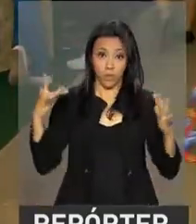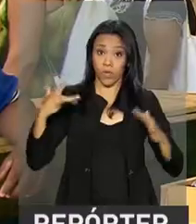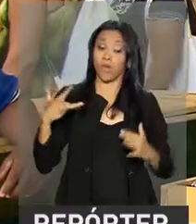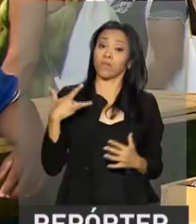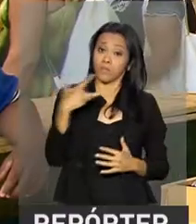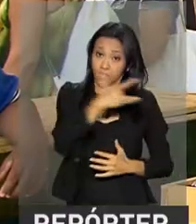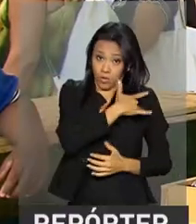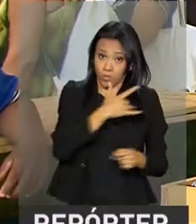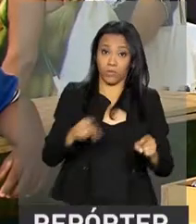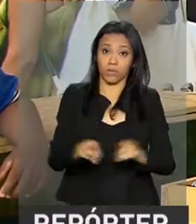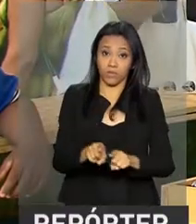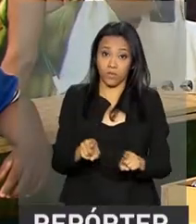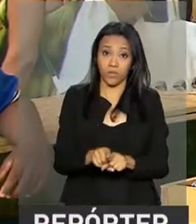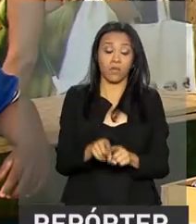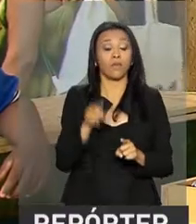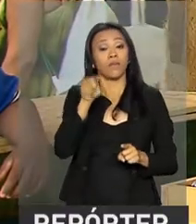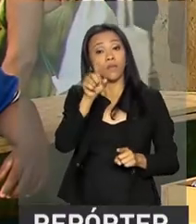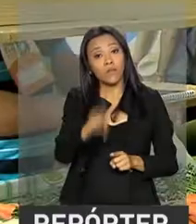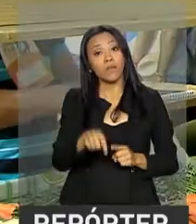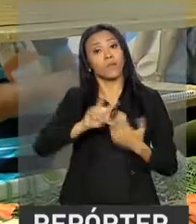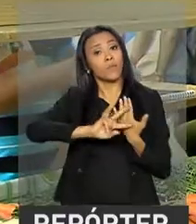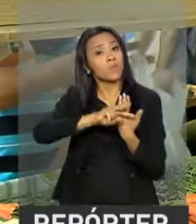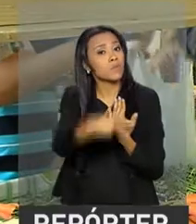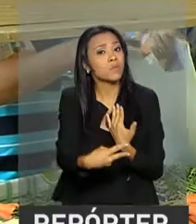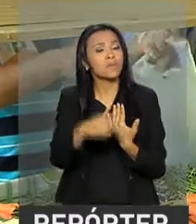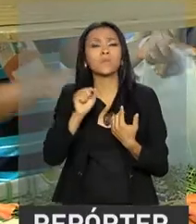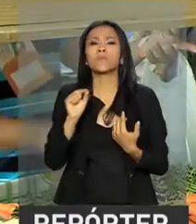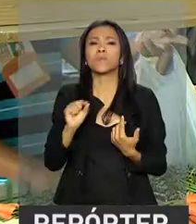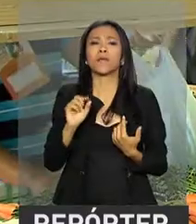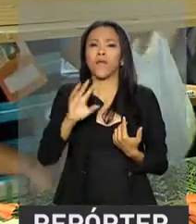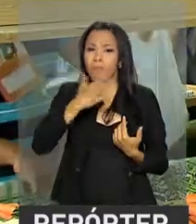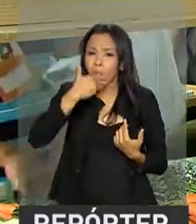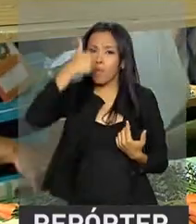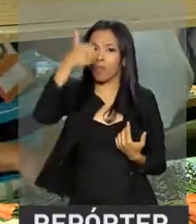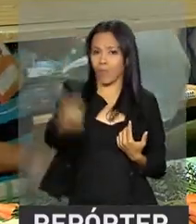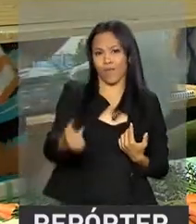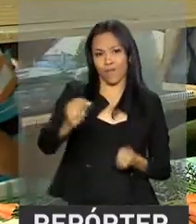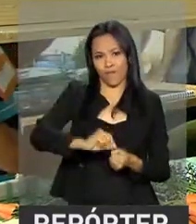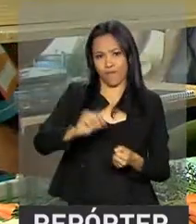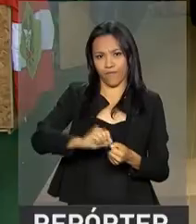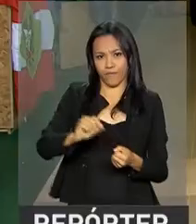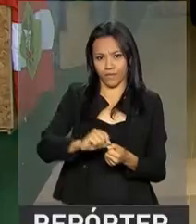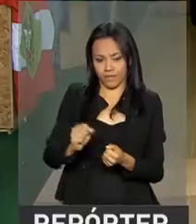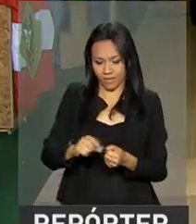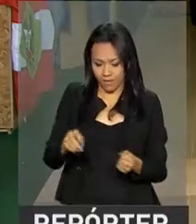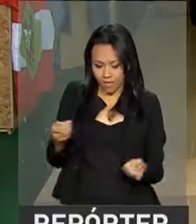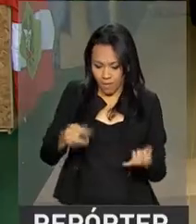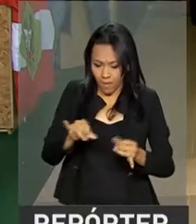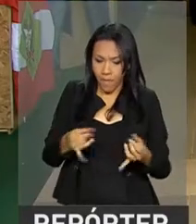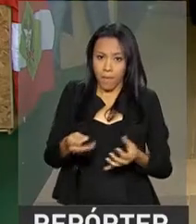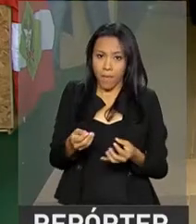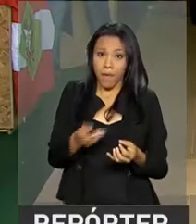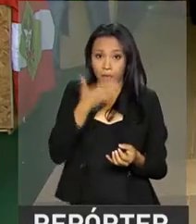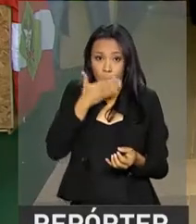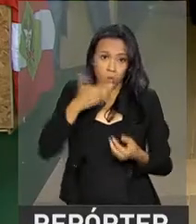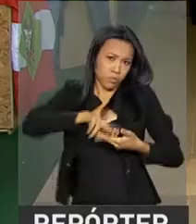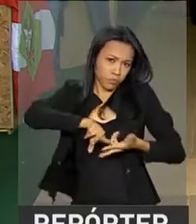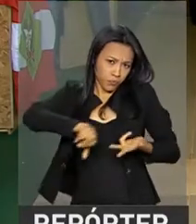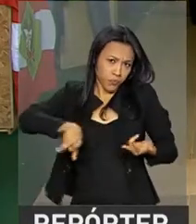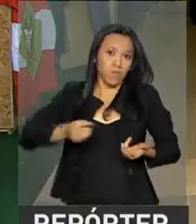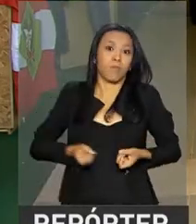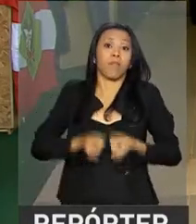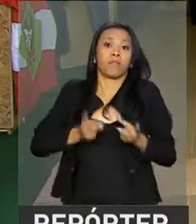e, consequentemente, ele vai gerar um melhor produto para o nosso consumo. E o governo tem muitas políticas públicas